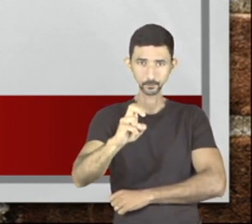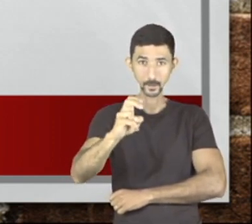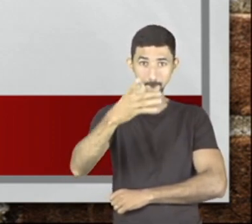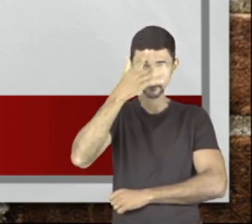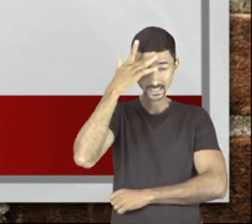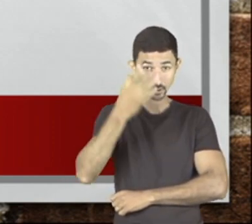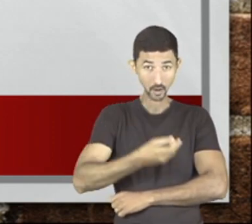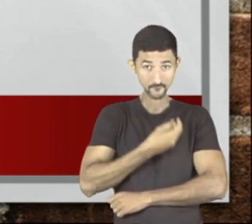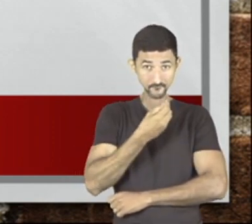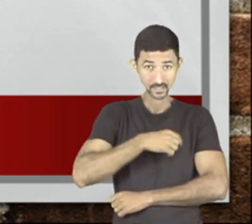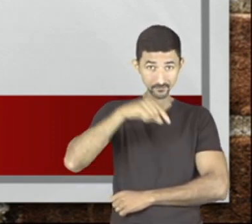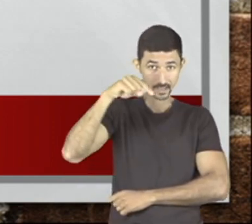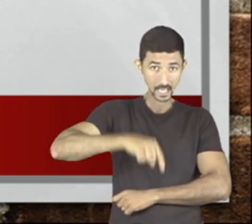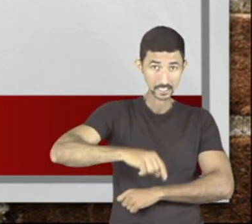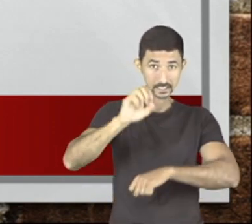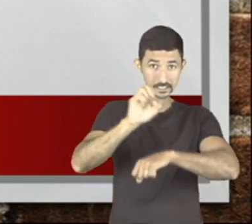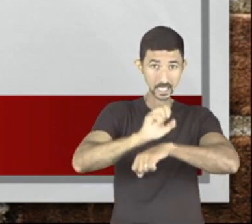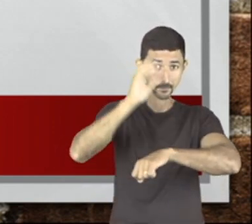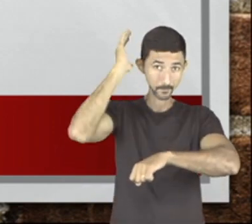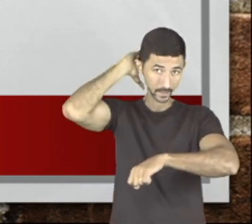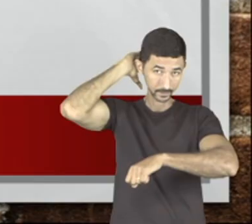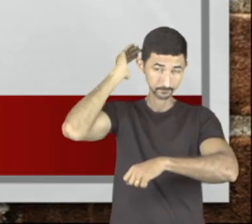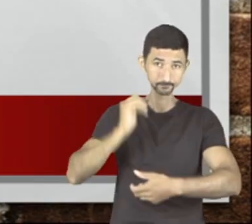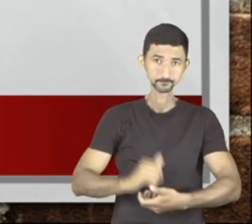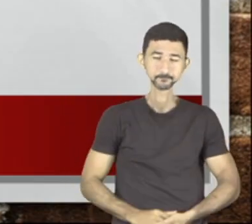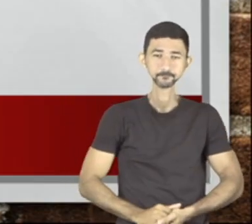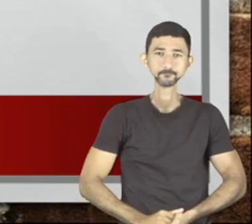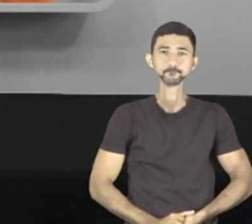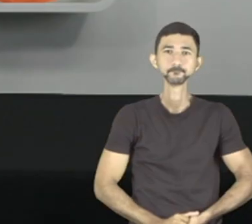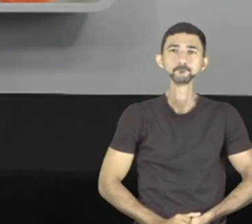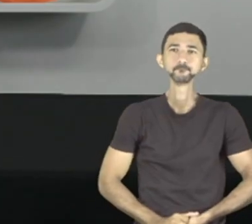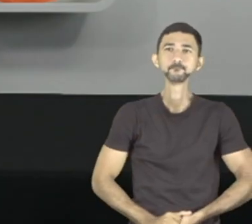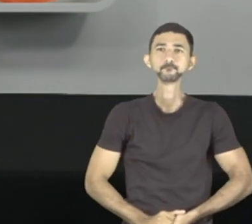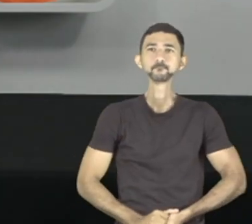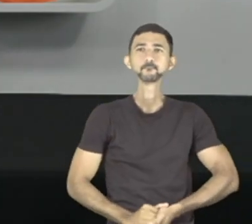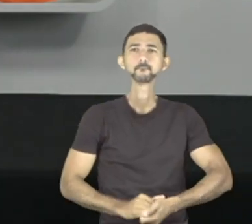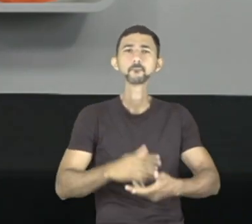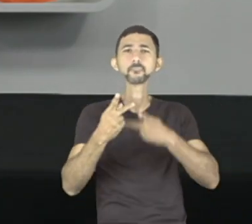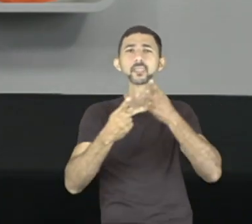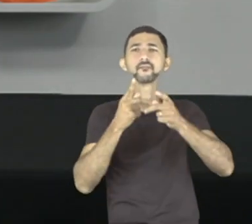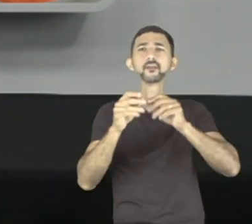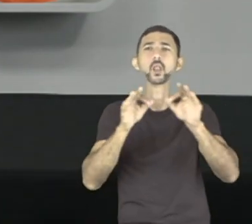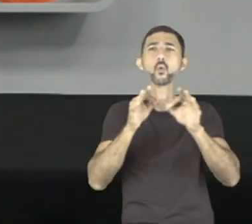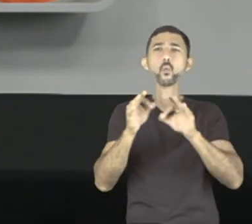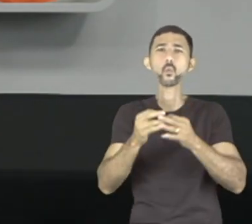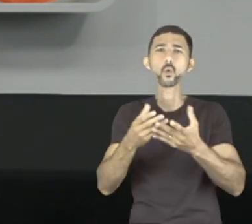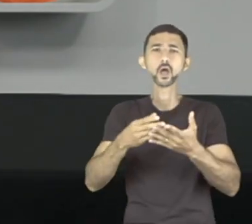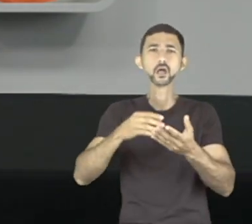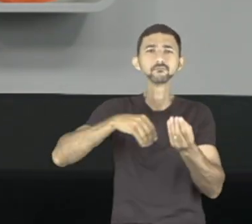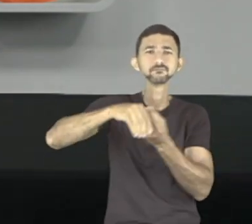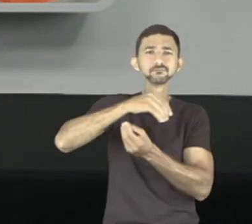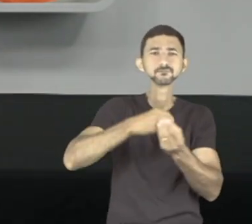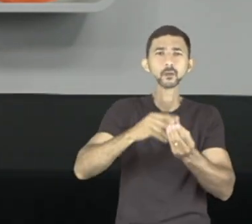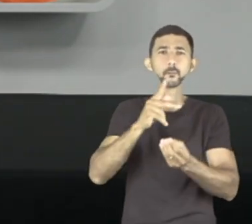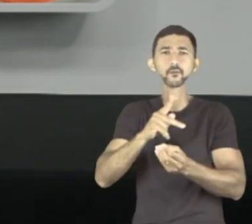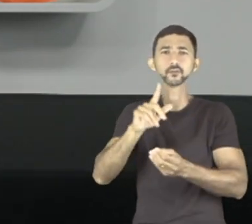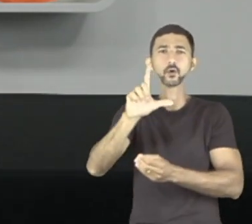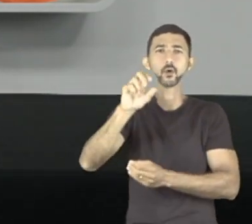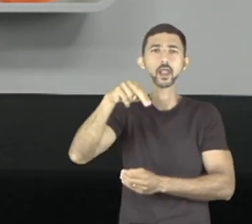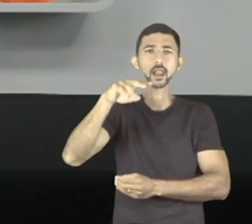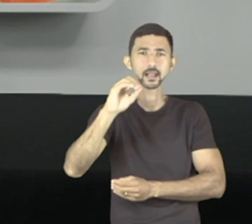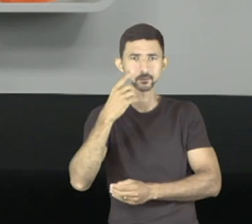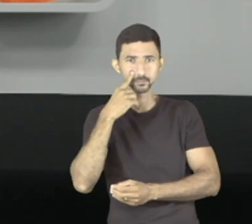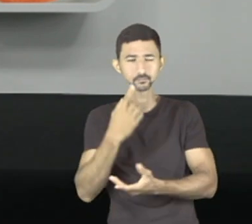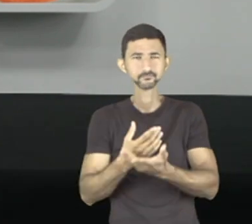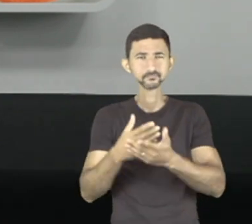8.690.745 habitantes, ok? Então vamos falar agora, volta aqui comigo, pessoal, sobre essa miscigenação que o professor Leno está trabalhando bastante com